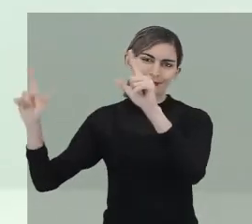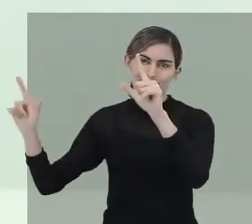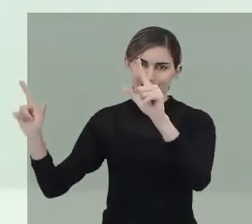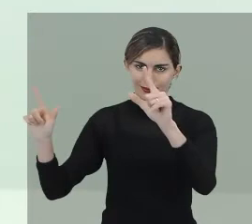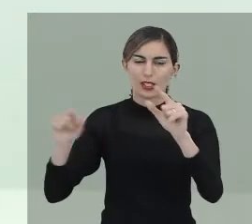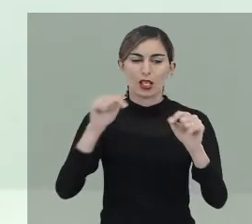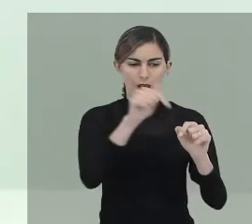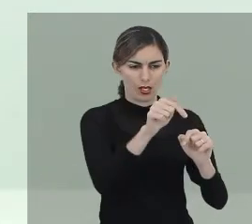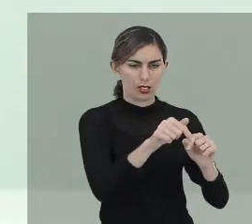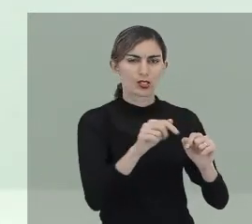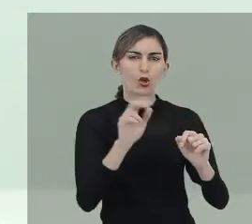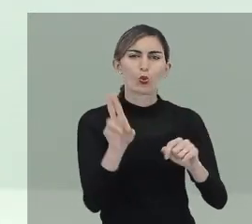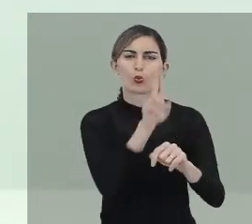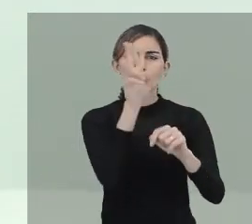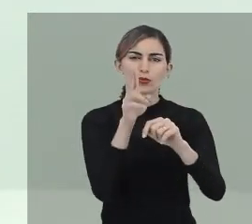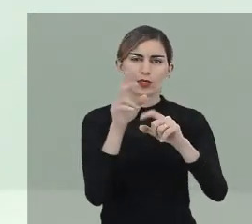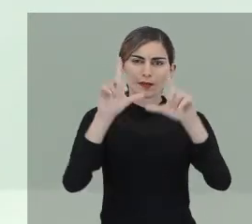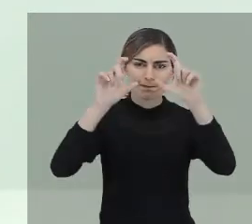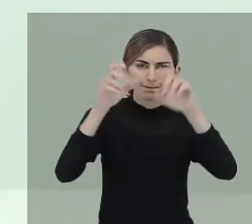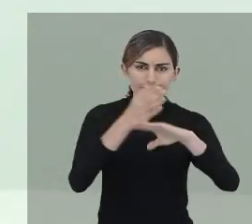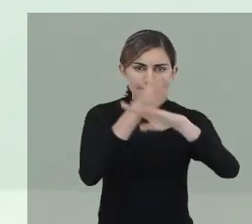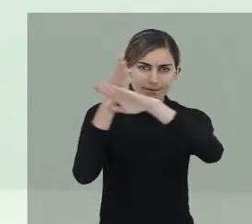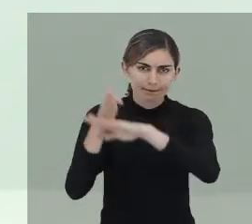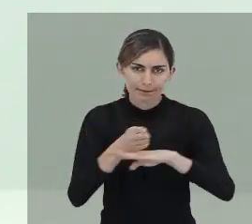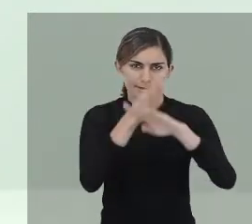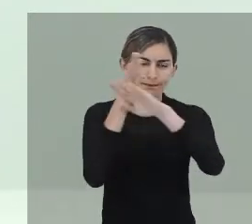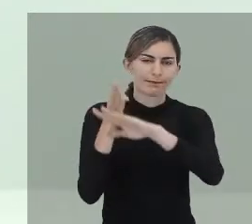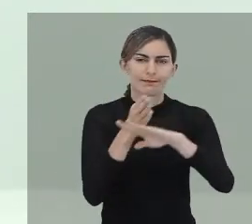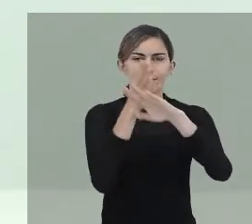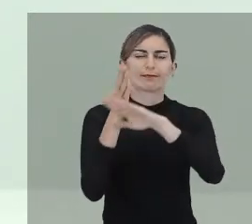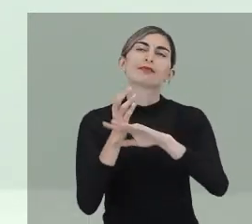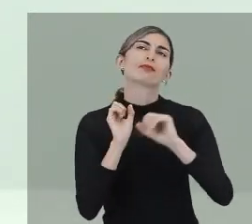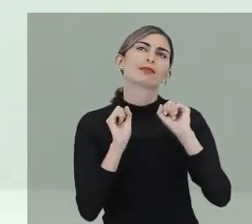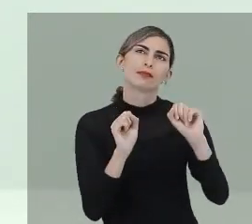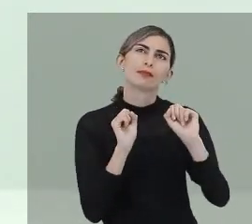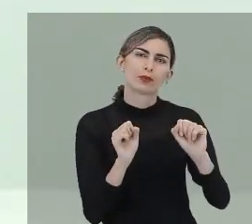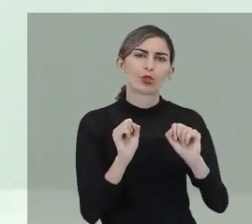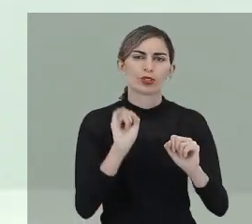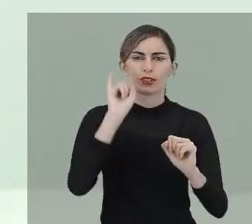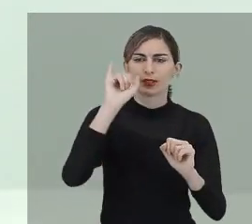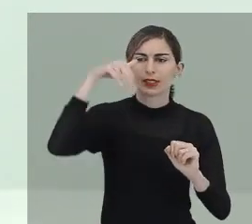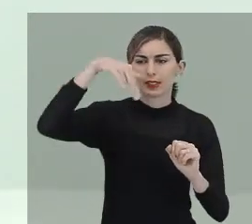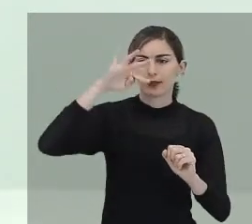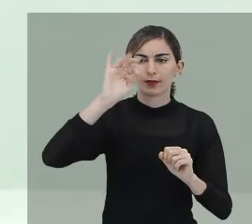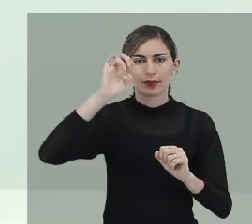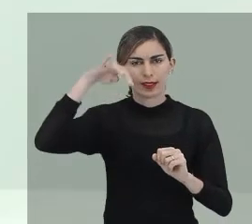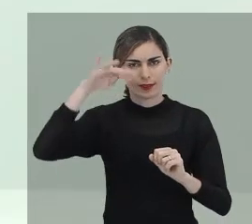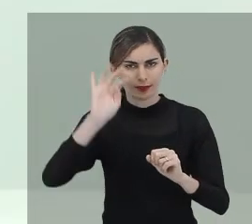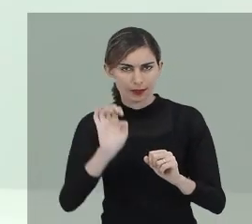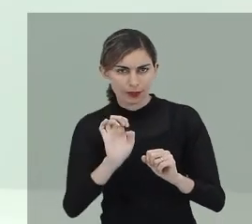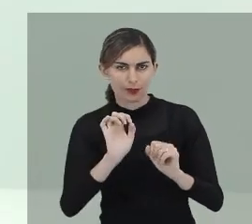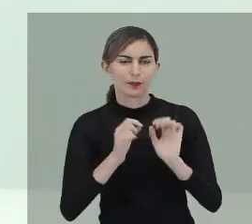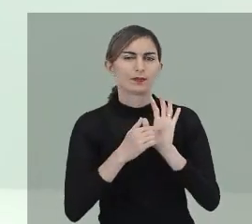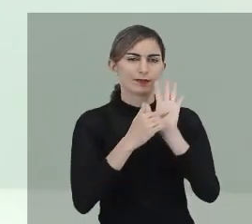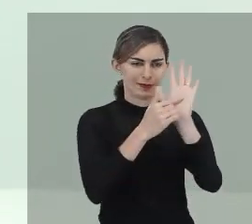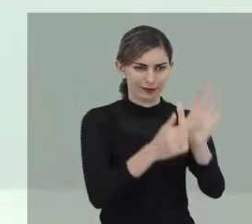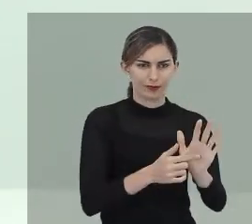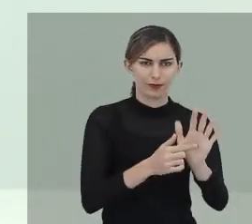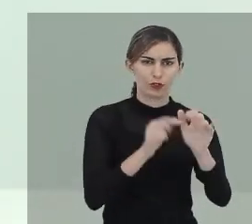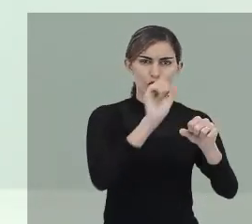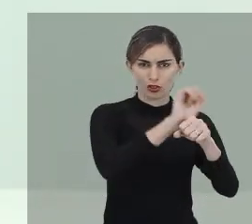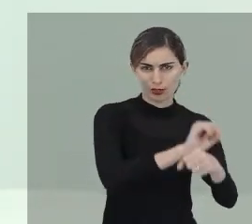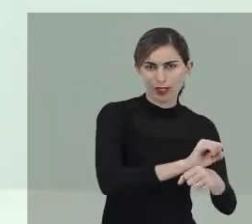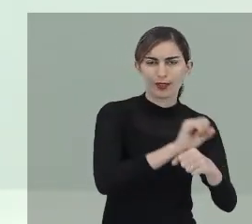aqui para usar a câmera. Então você pode usar essa intent juntamente com o método Start Activity